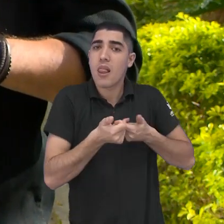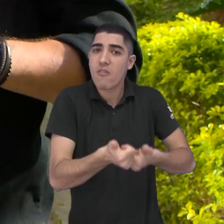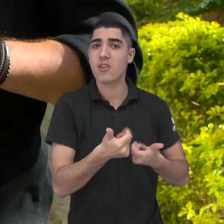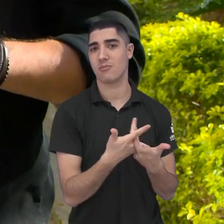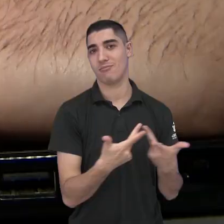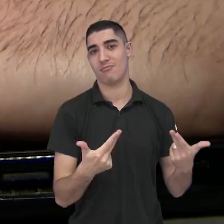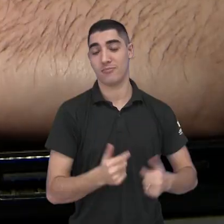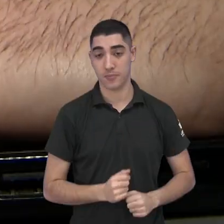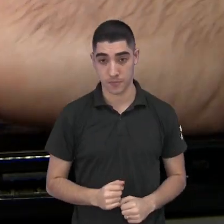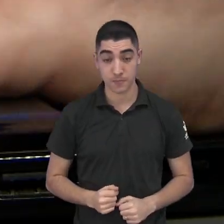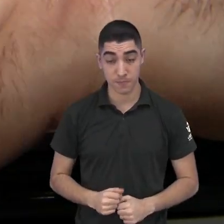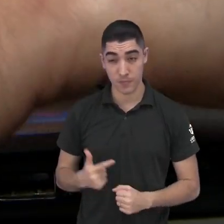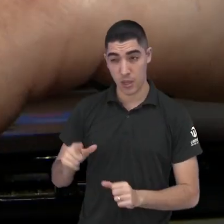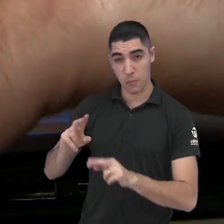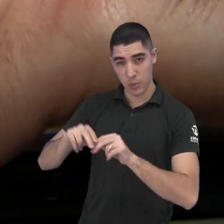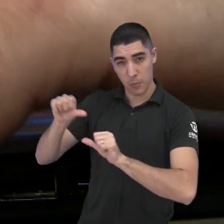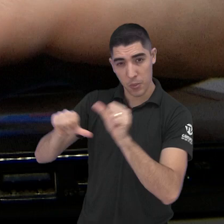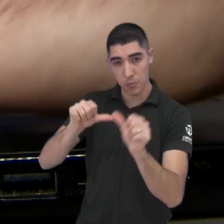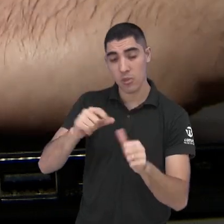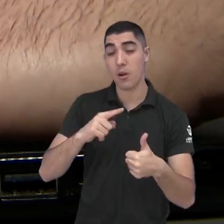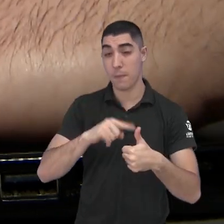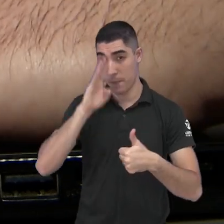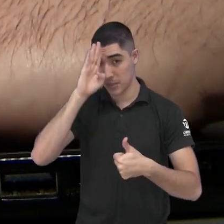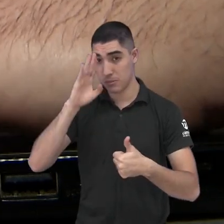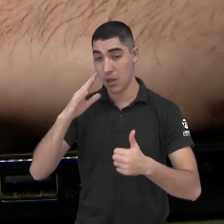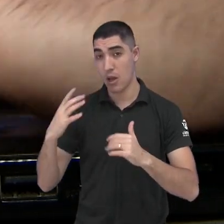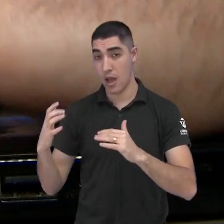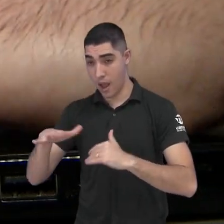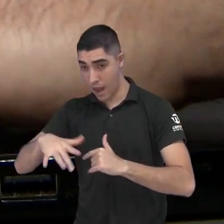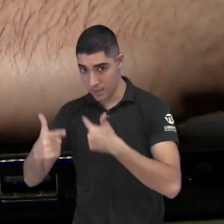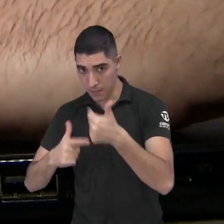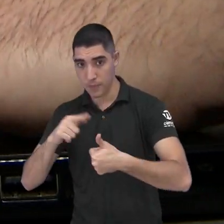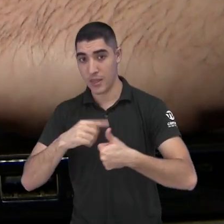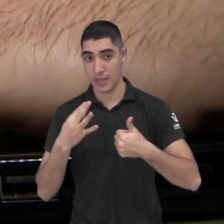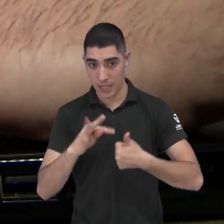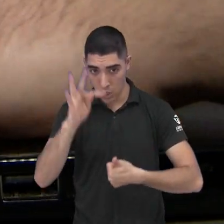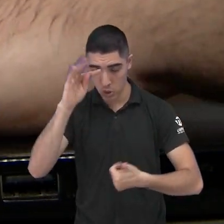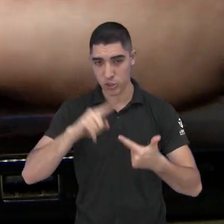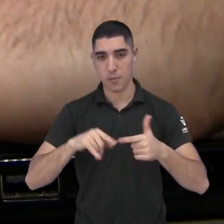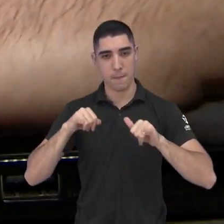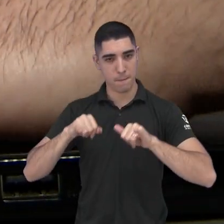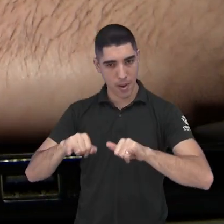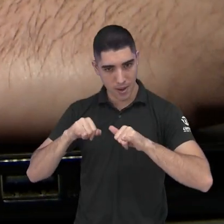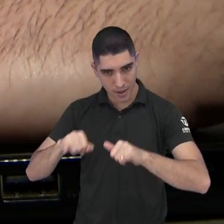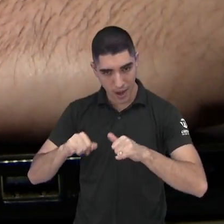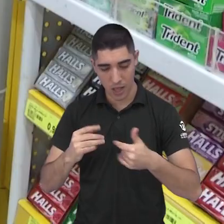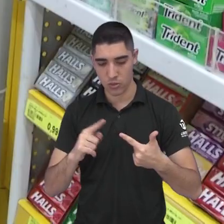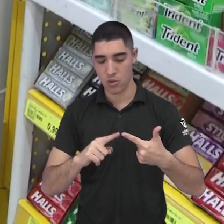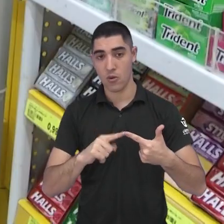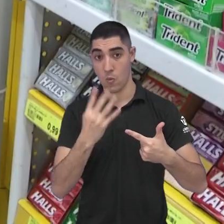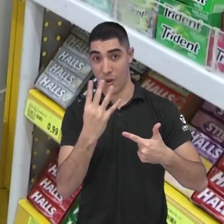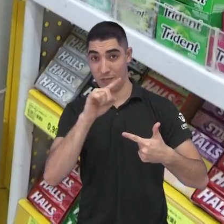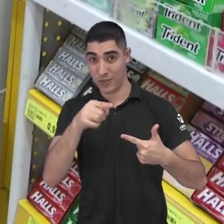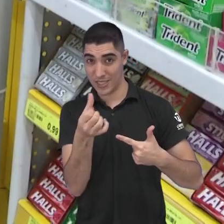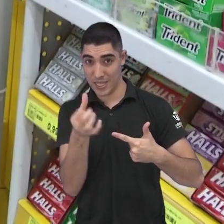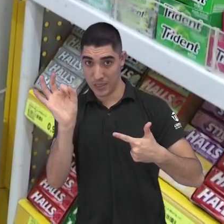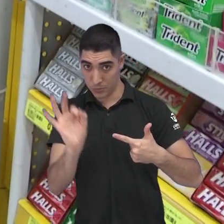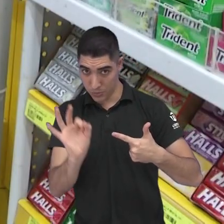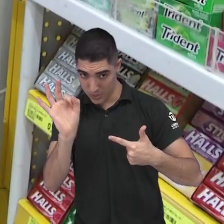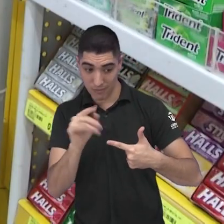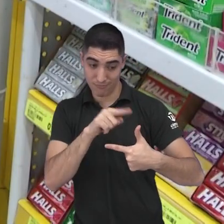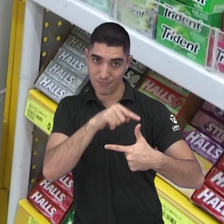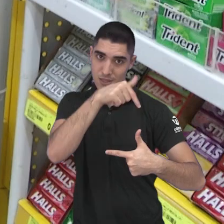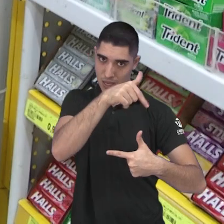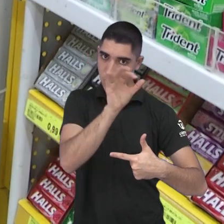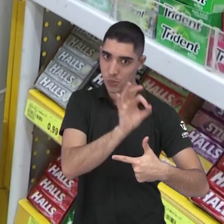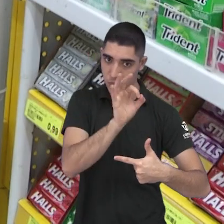de benefícios. Entre os setores com a maior rotatividade estão tecnologia, com 7%, varejo e atacado,